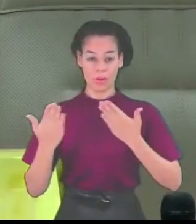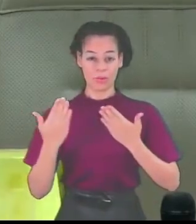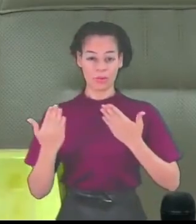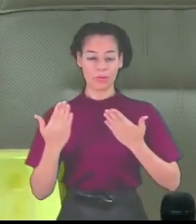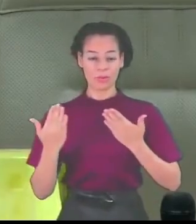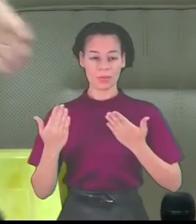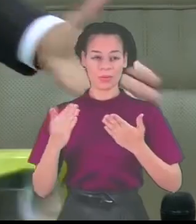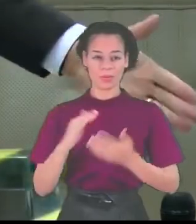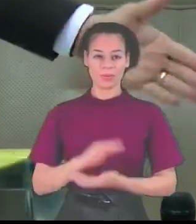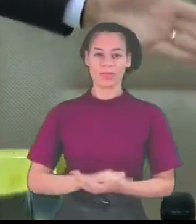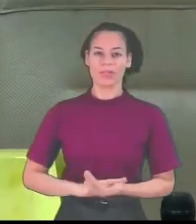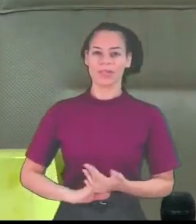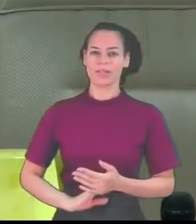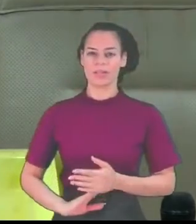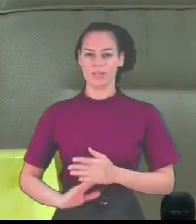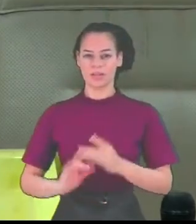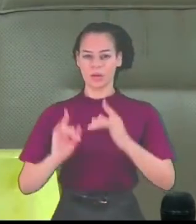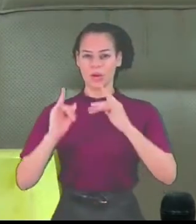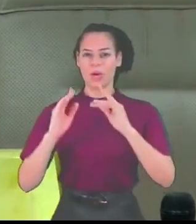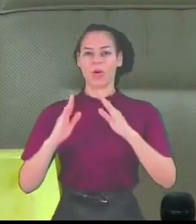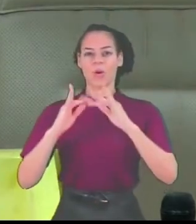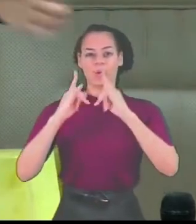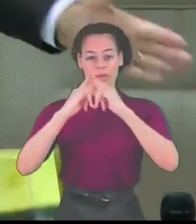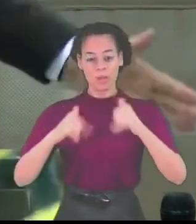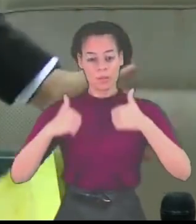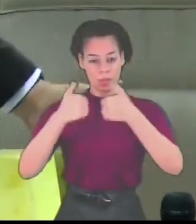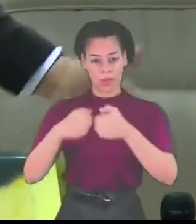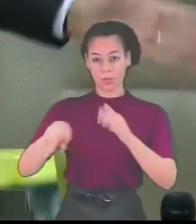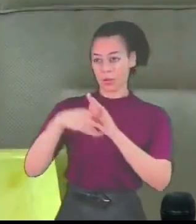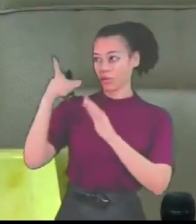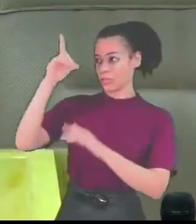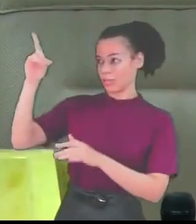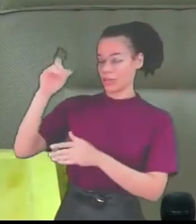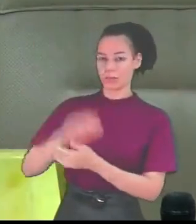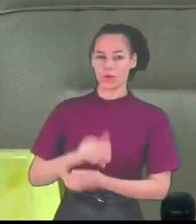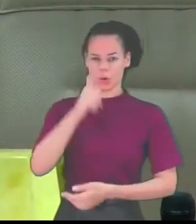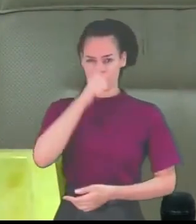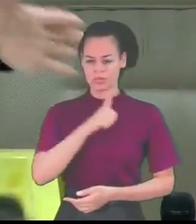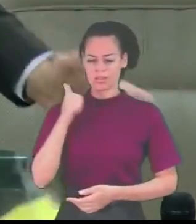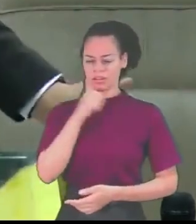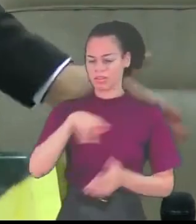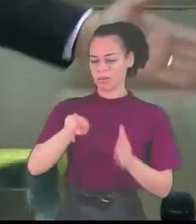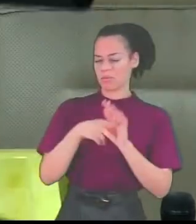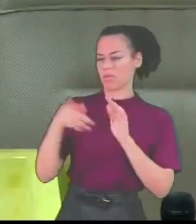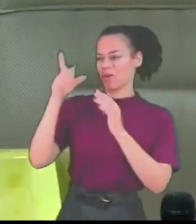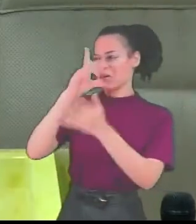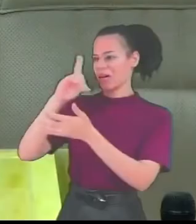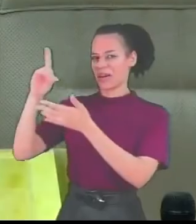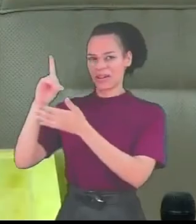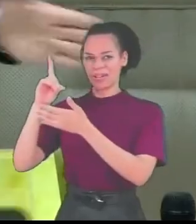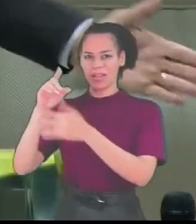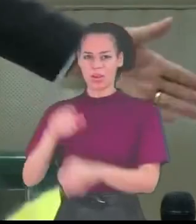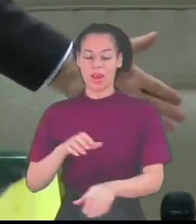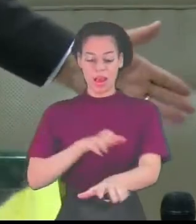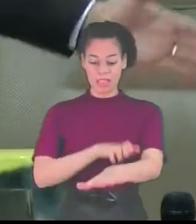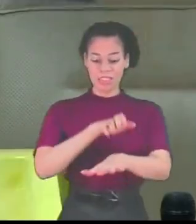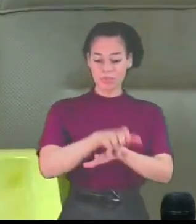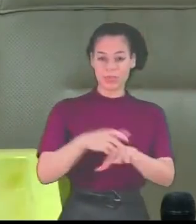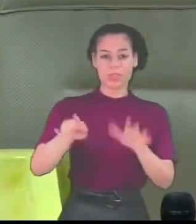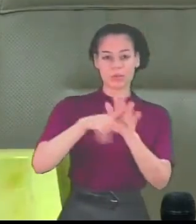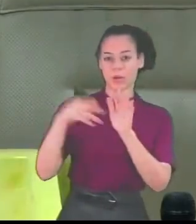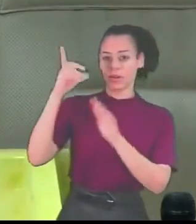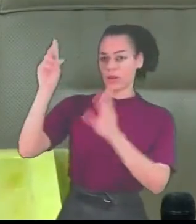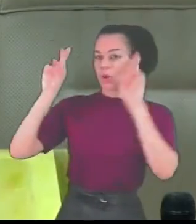habita na terra o sacrifício a ele a respiração maior o cordeiro a eles o